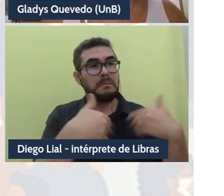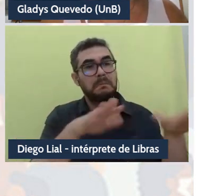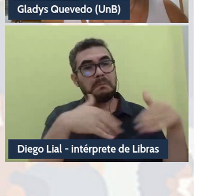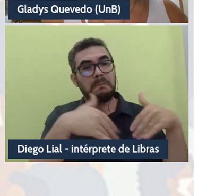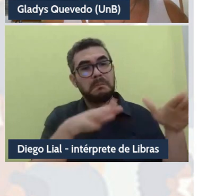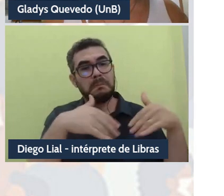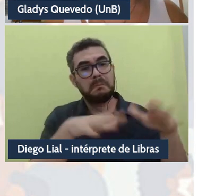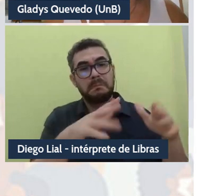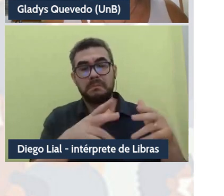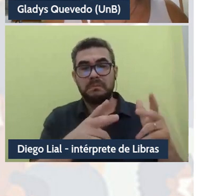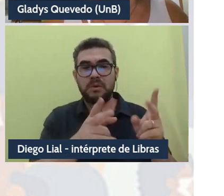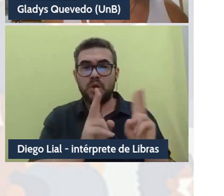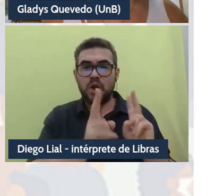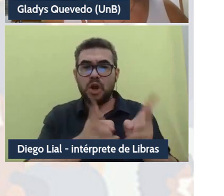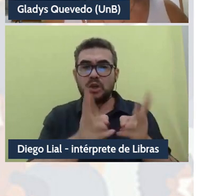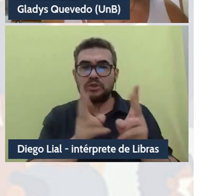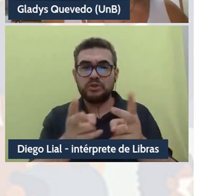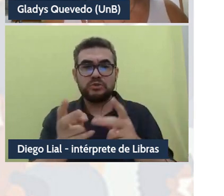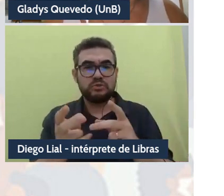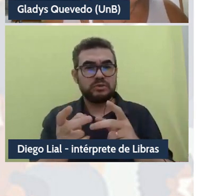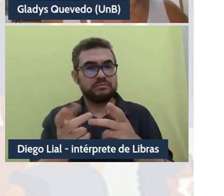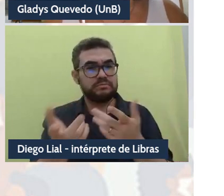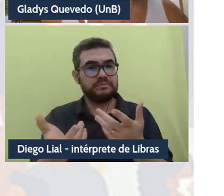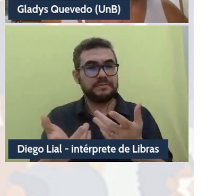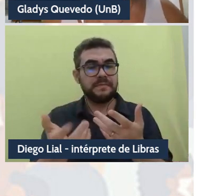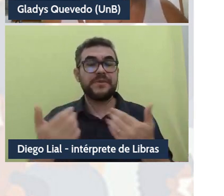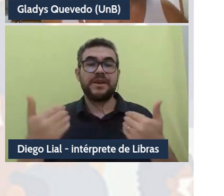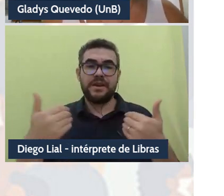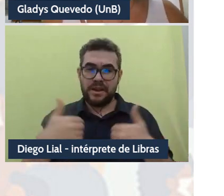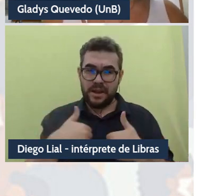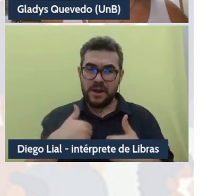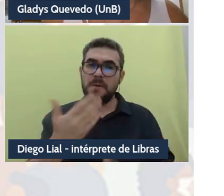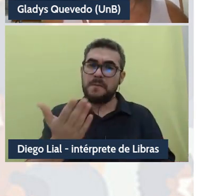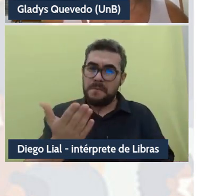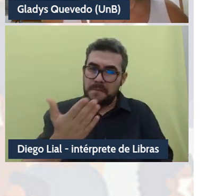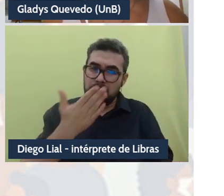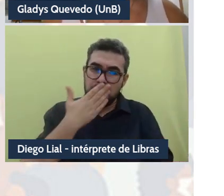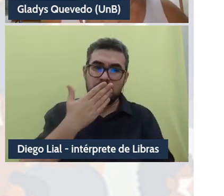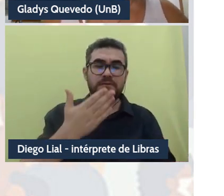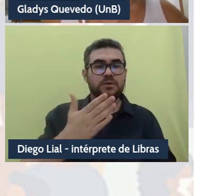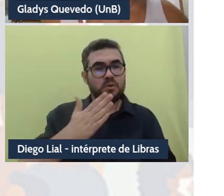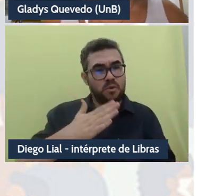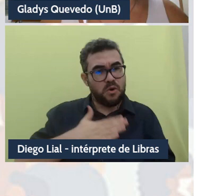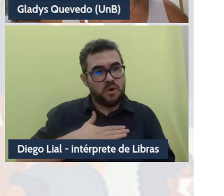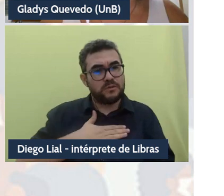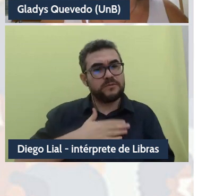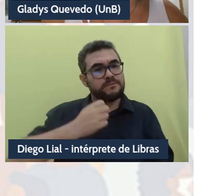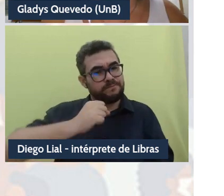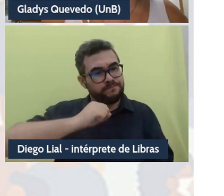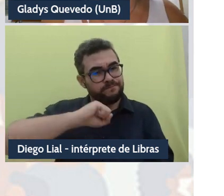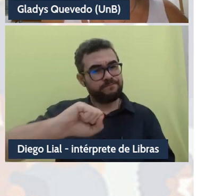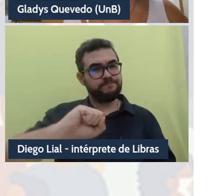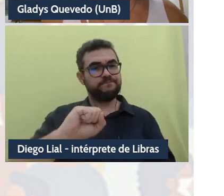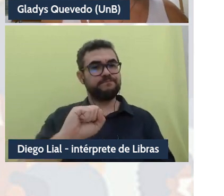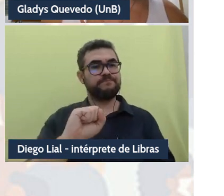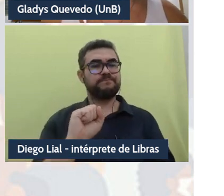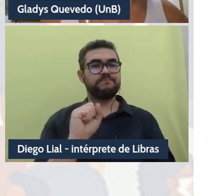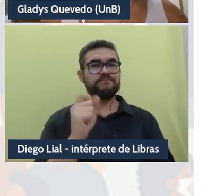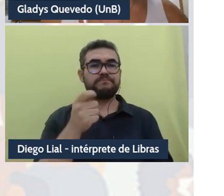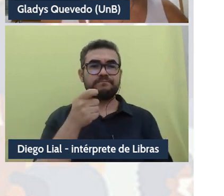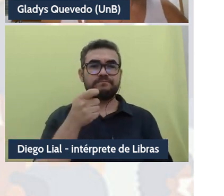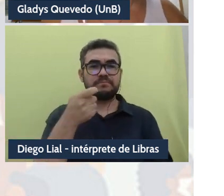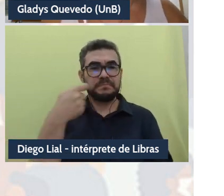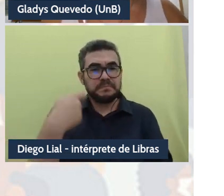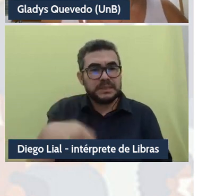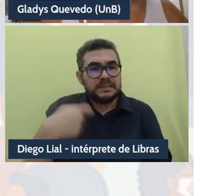nossos docentes. Então, eu defendo, assim como vários outros colegas, que a gente saiba mais sobre avaliação, não